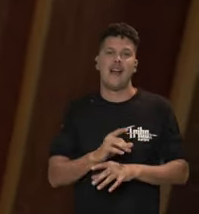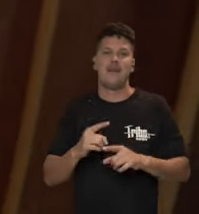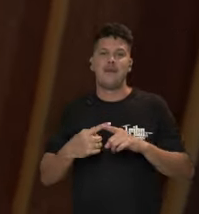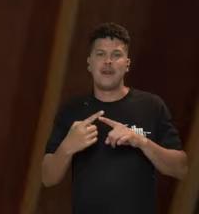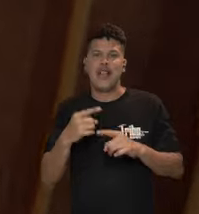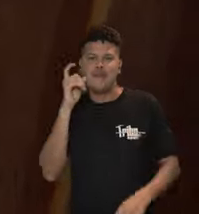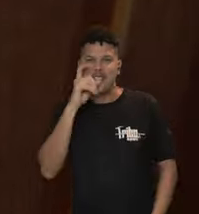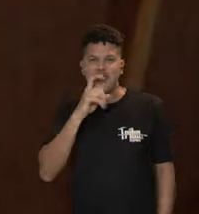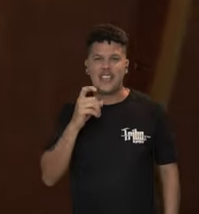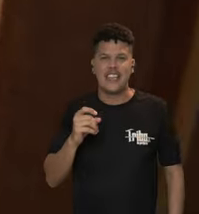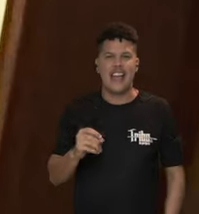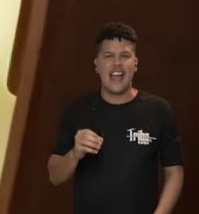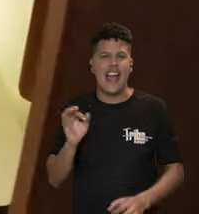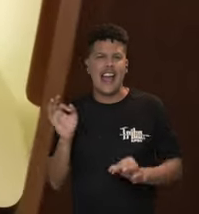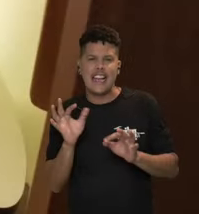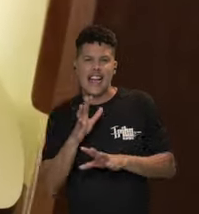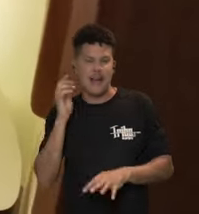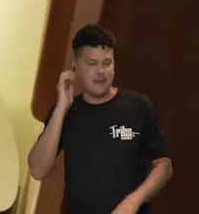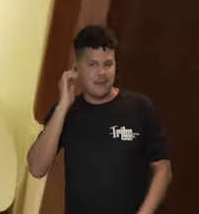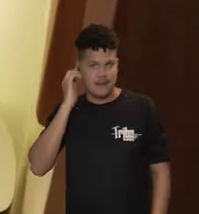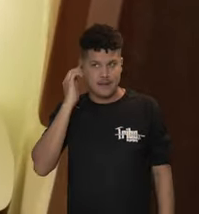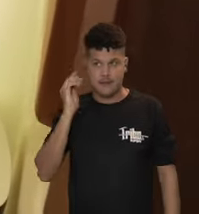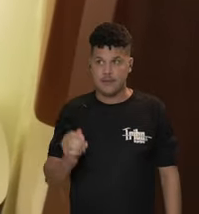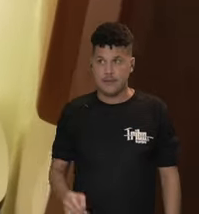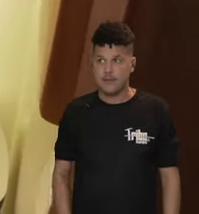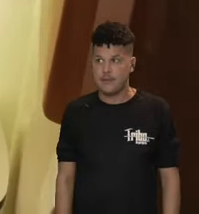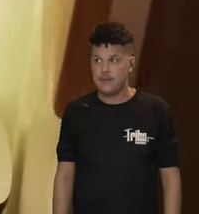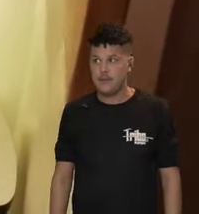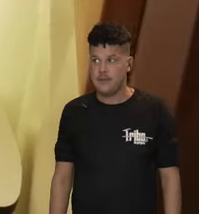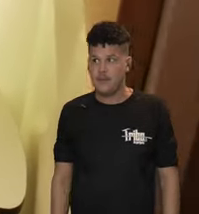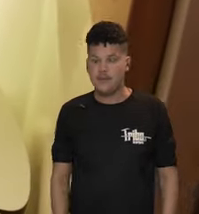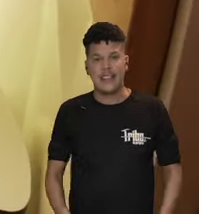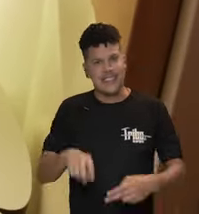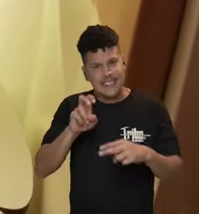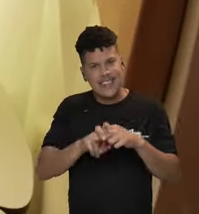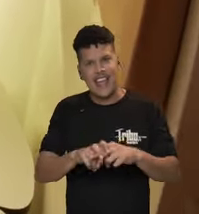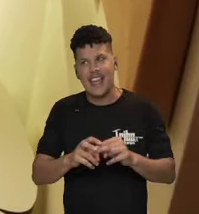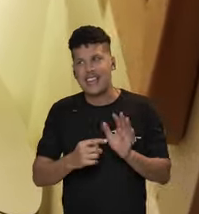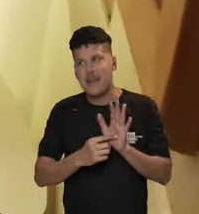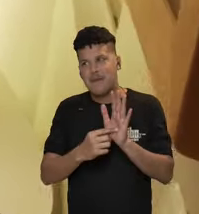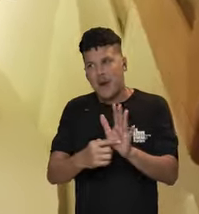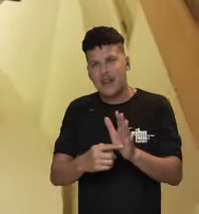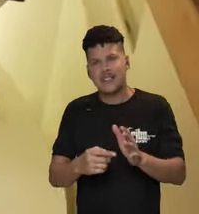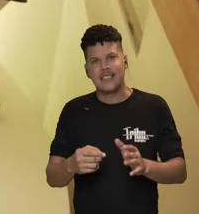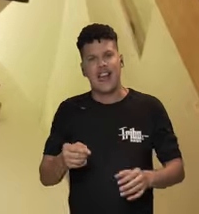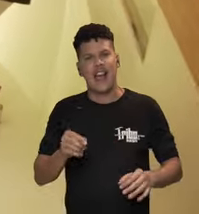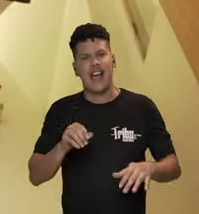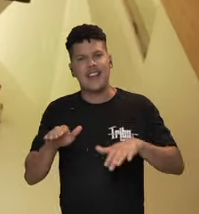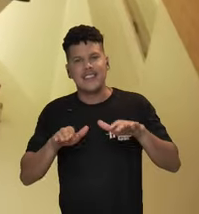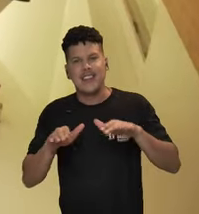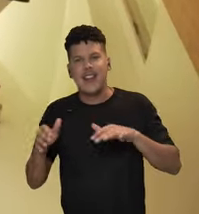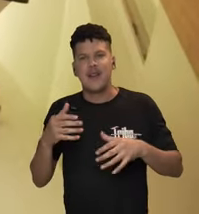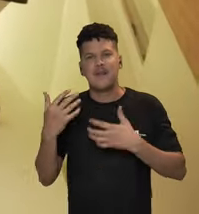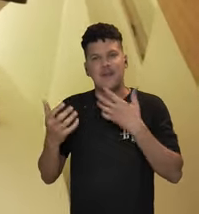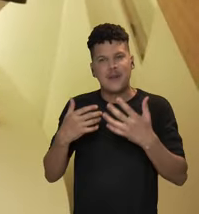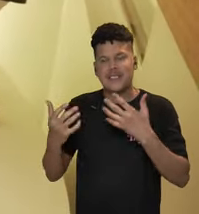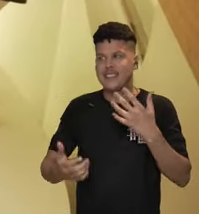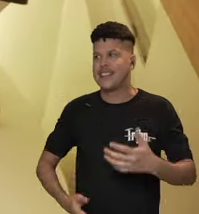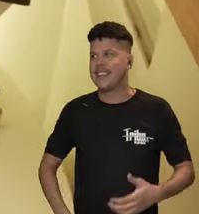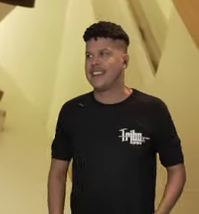Verdade. É a verdade, sempre é a verdade, né, Luca? E é mesmo. E senta então... um pouco aí, mano, mostra um pouquinho algum som aí, algum porra, barulho. Mano, que...